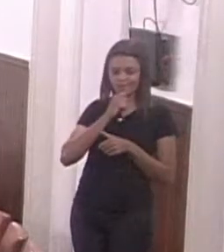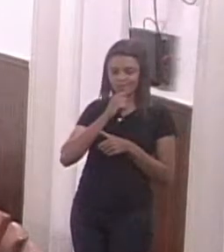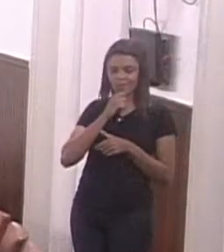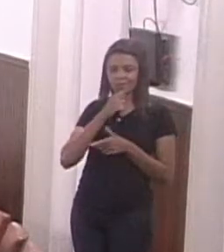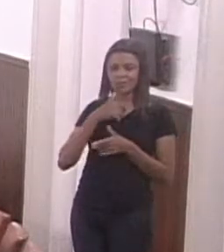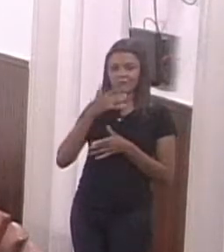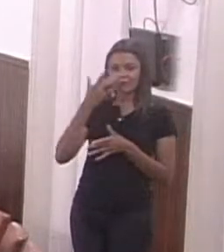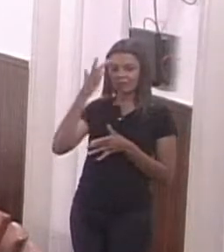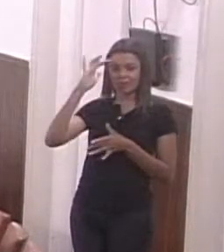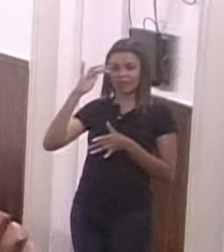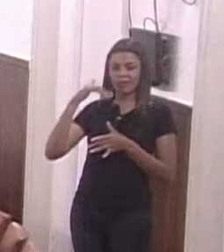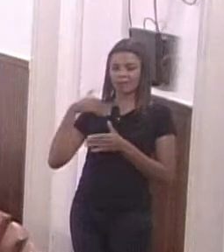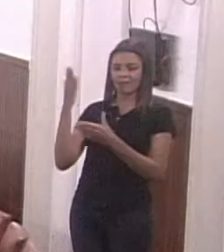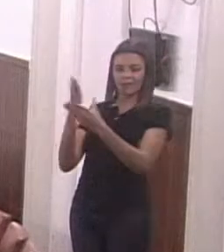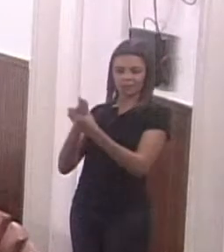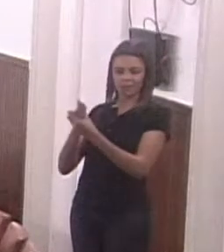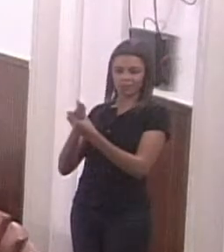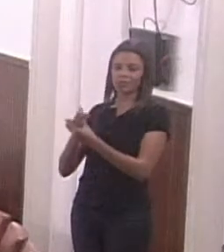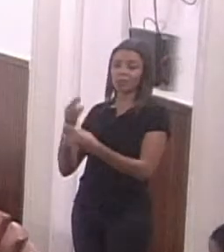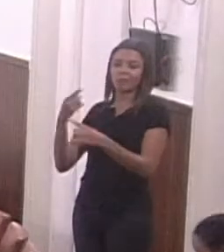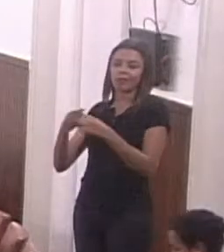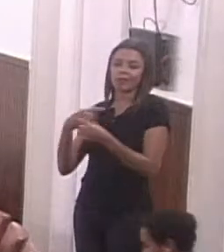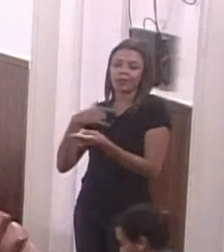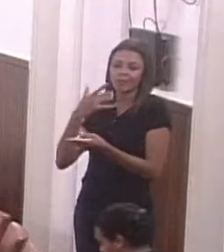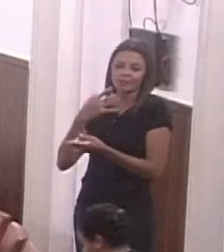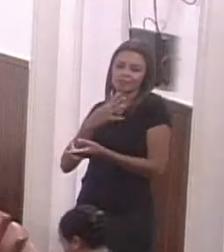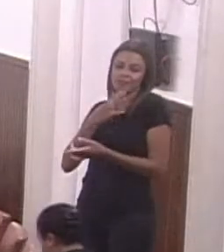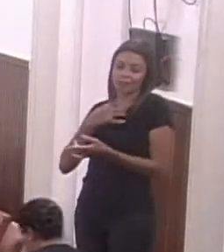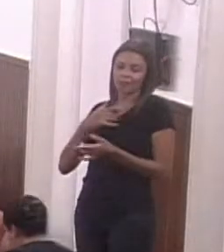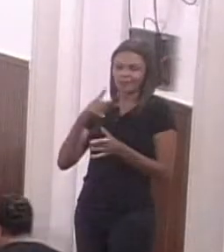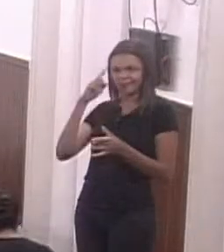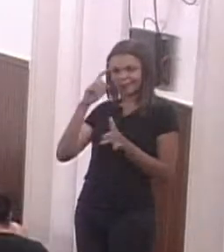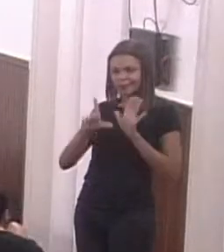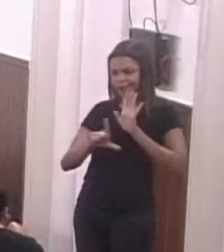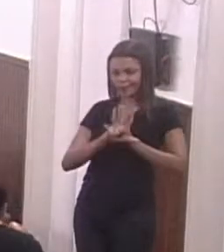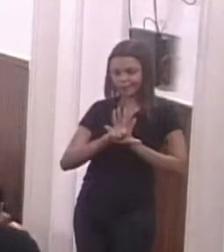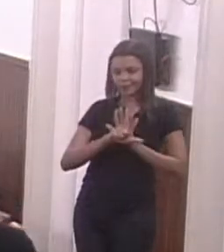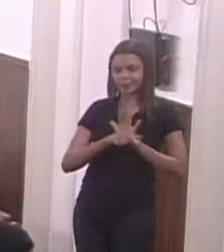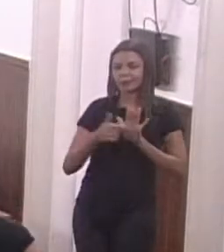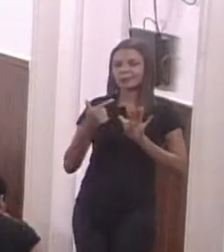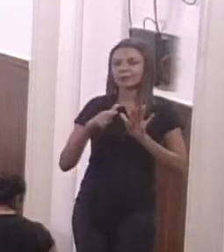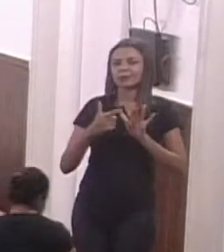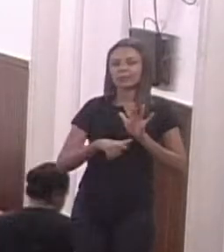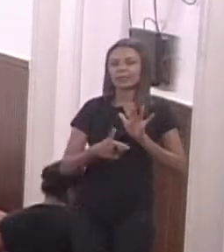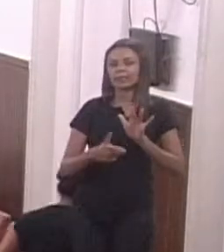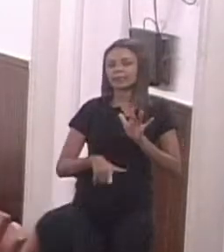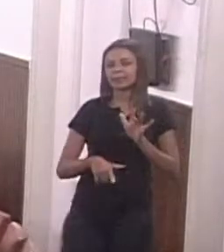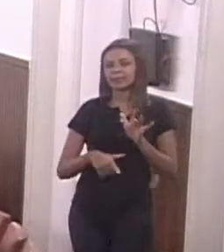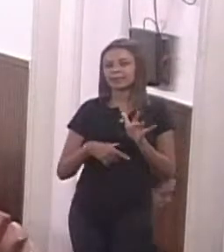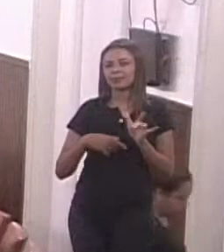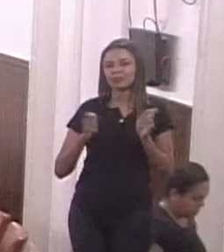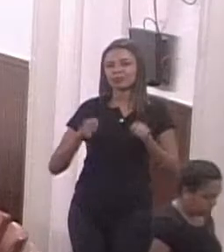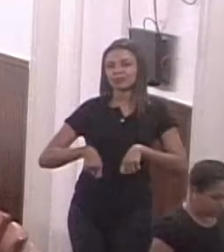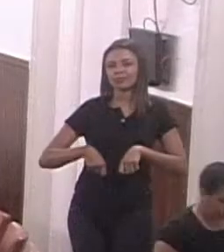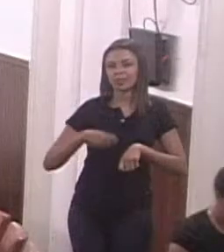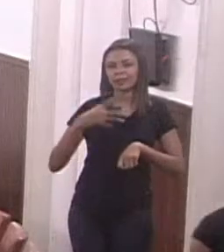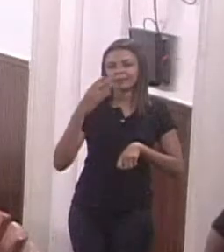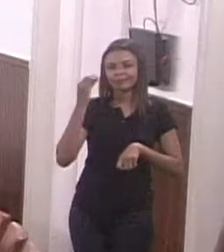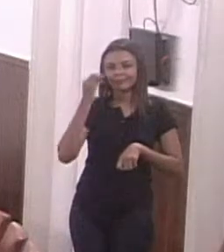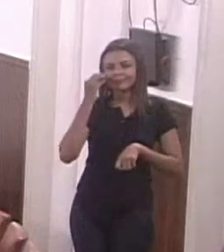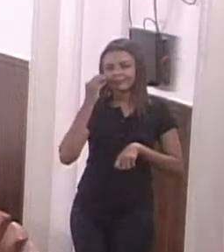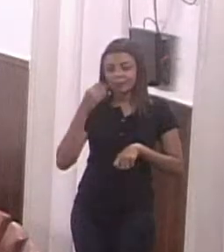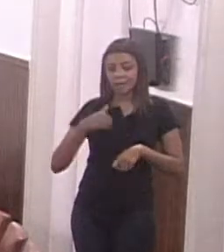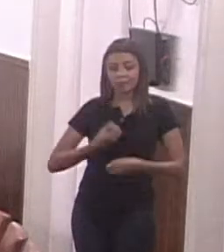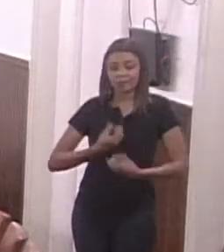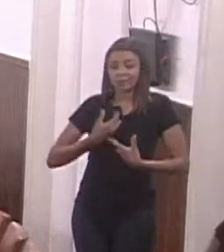processam essas instituições, porque, a partir da lei, a gente ainda não tem uma forma de se manifestar em